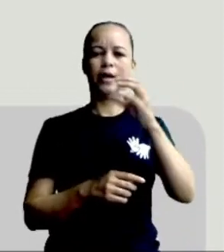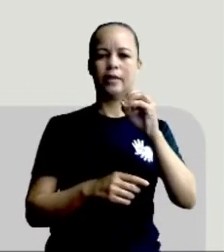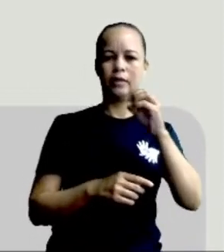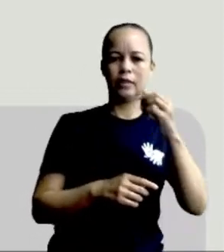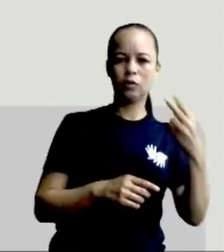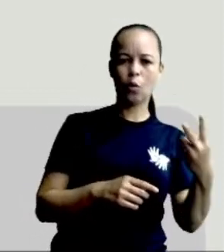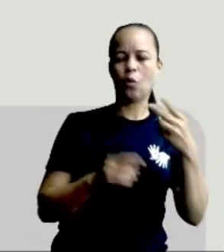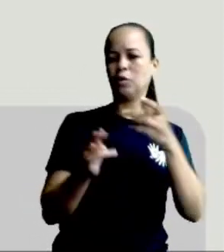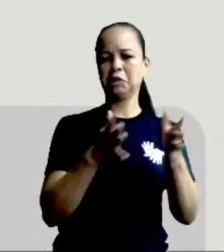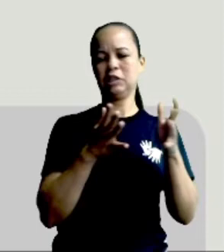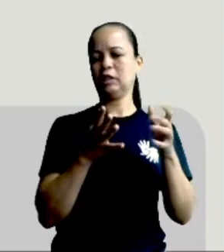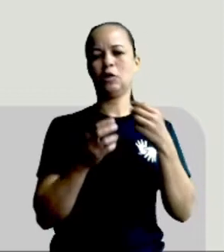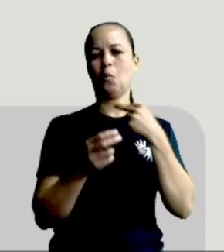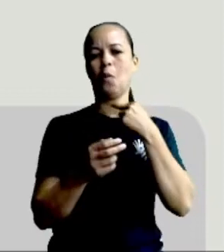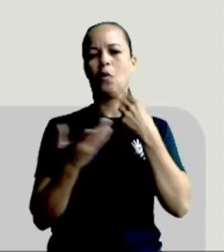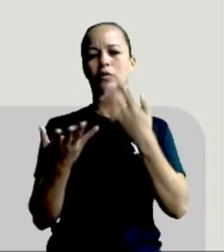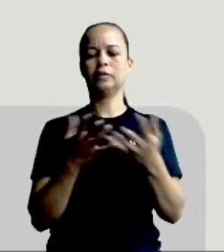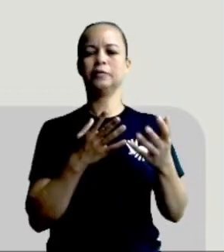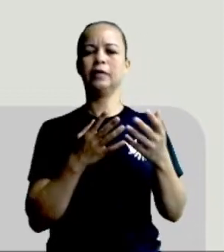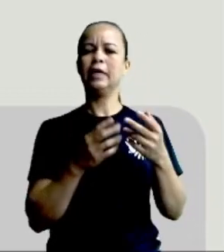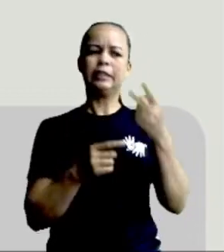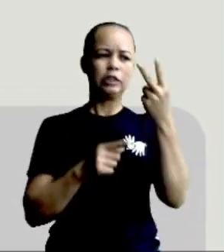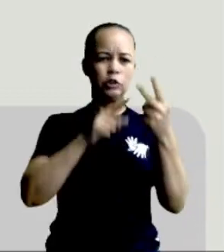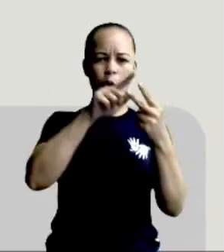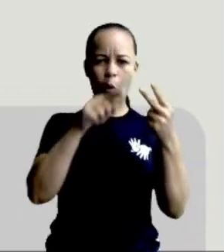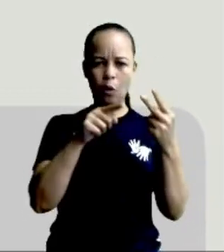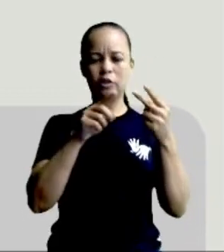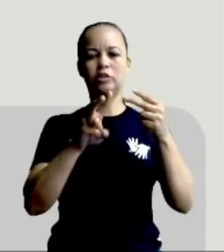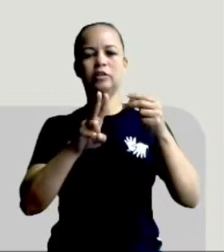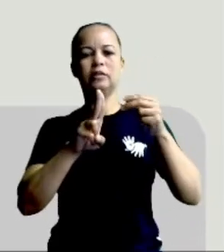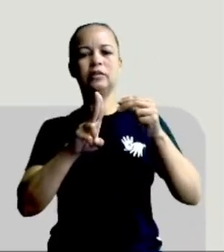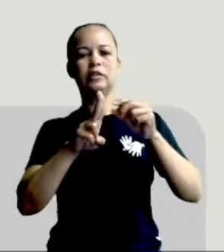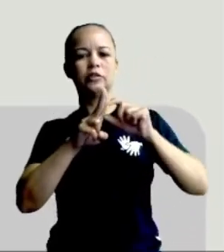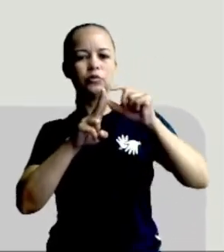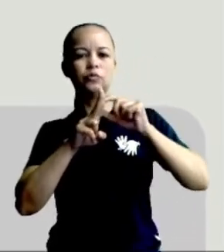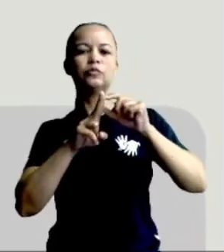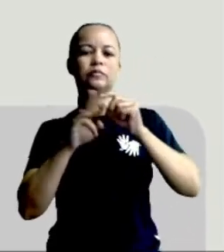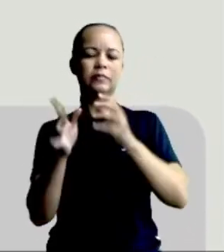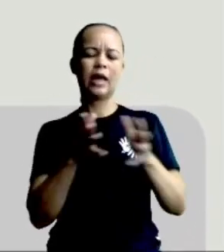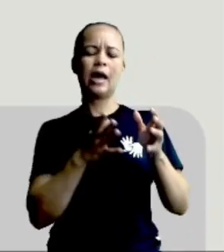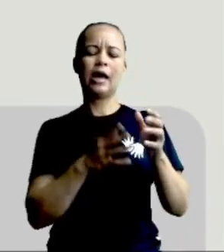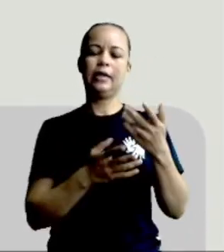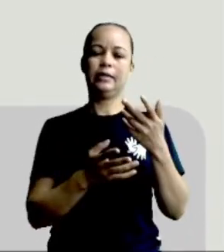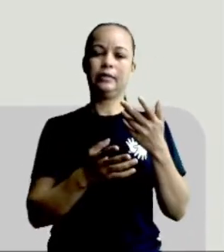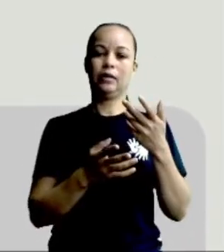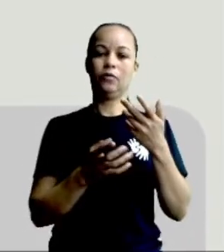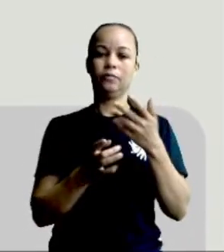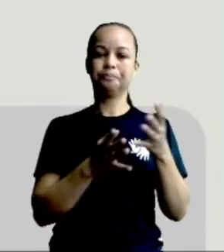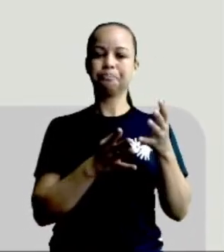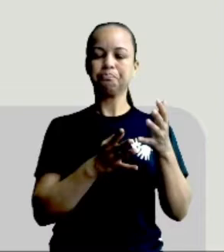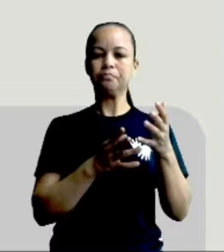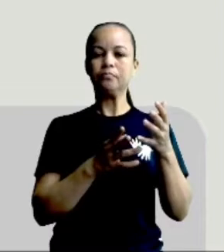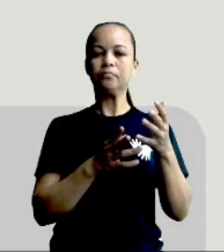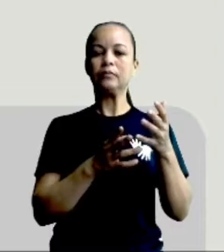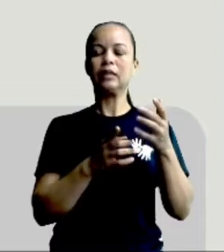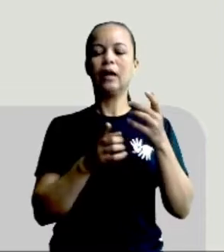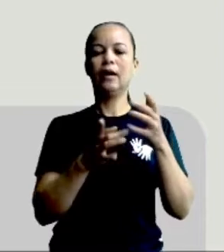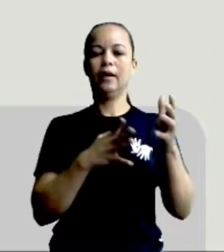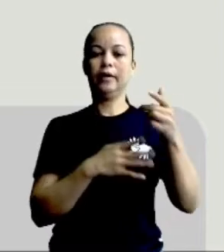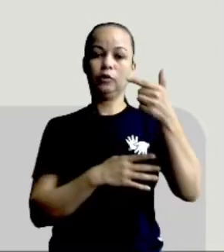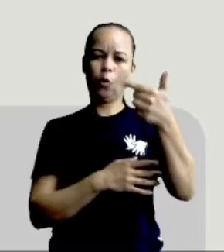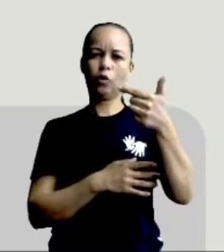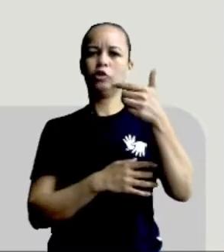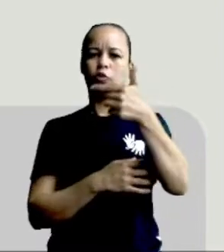de centenas de 200, 202, ele quer maiores que 300. Então, eu